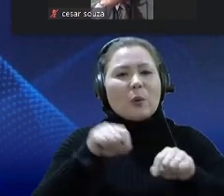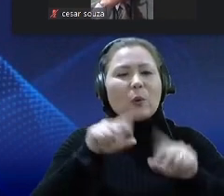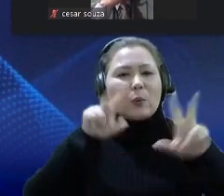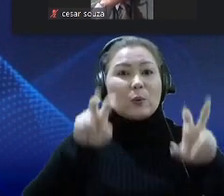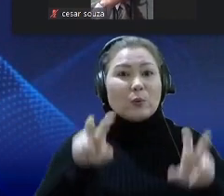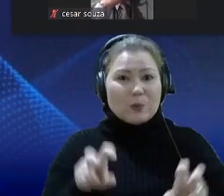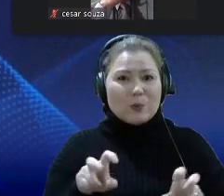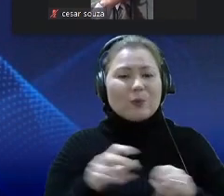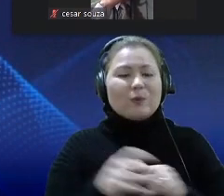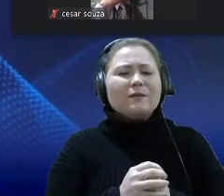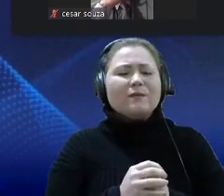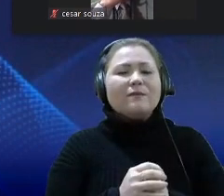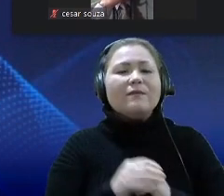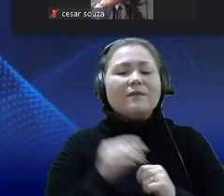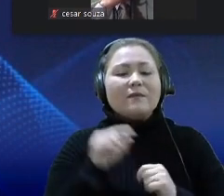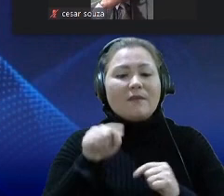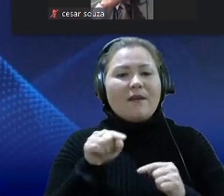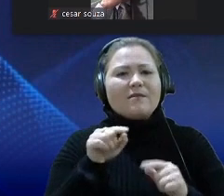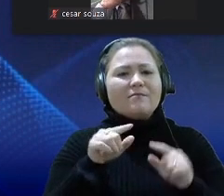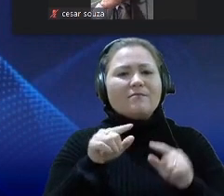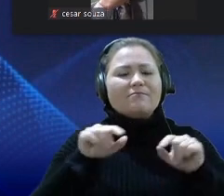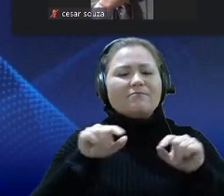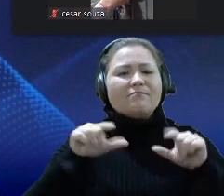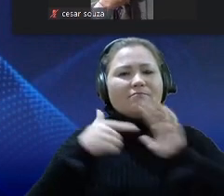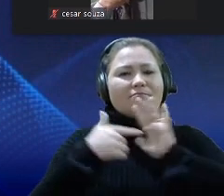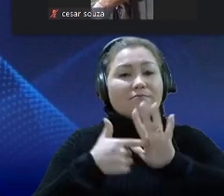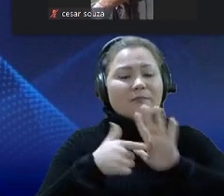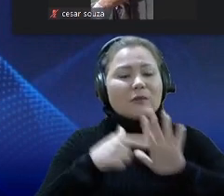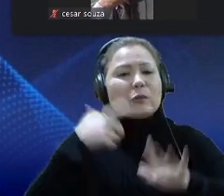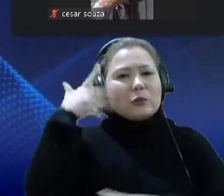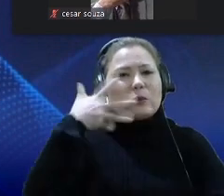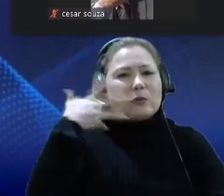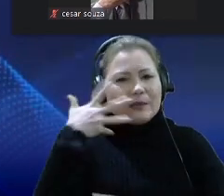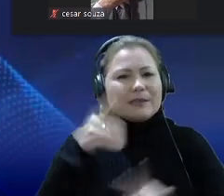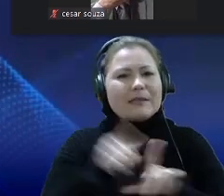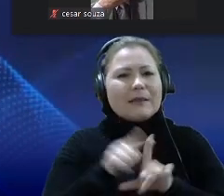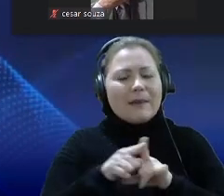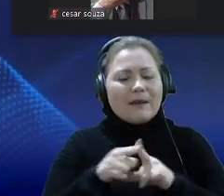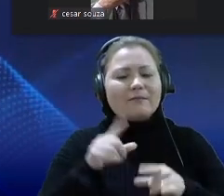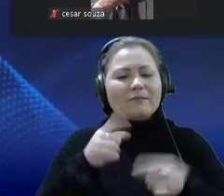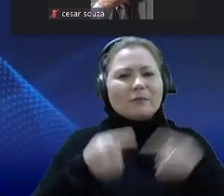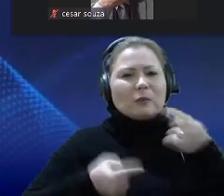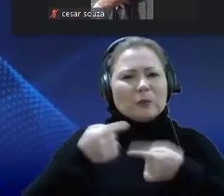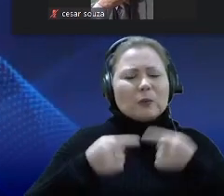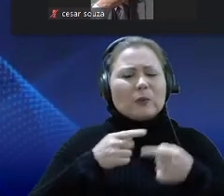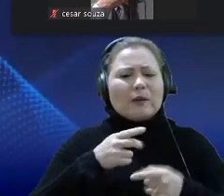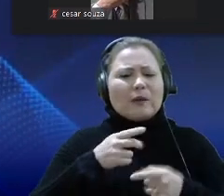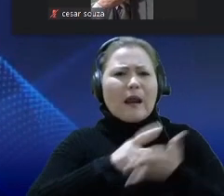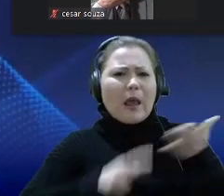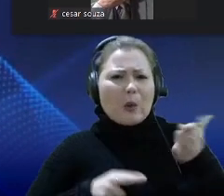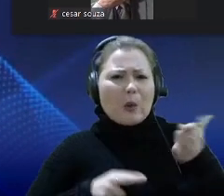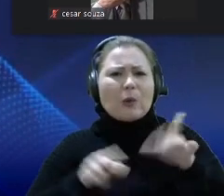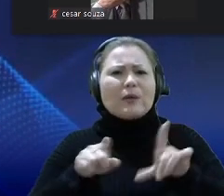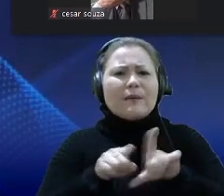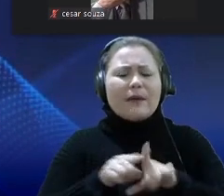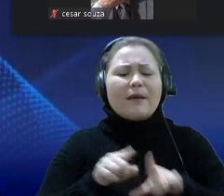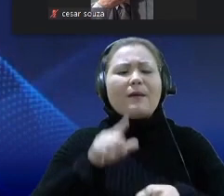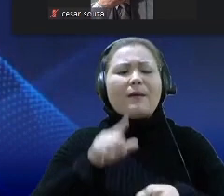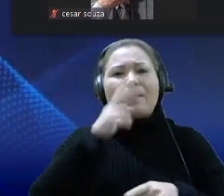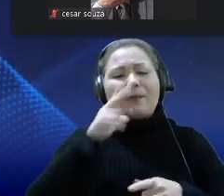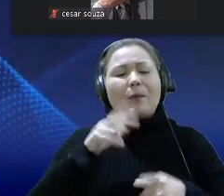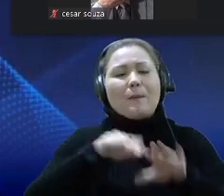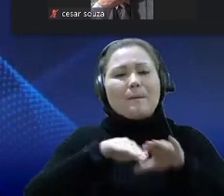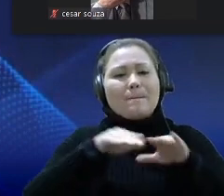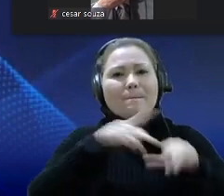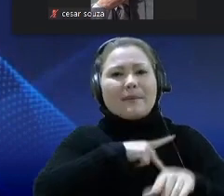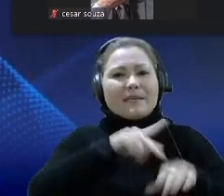temas, né, deste painel e os palestrantes e debatedoras e relatora e presidente de mesa.